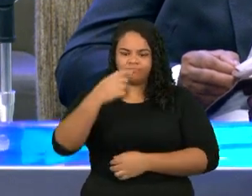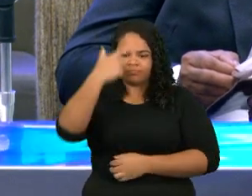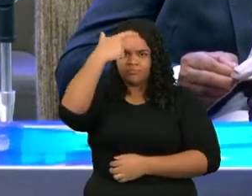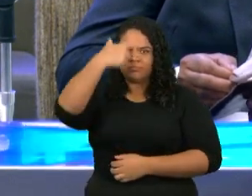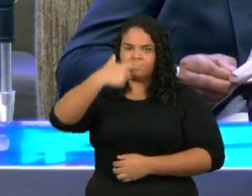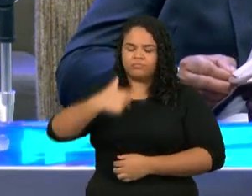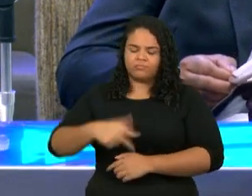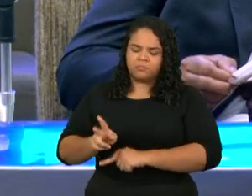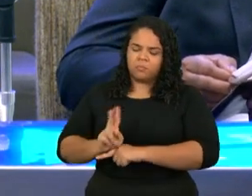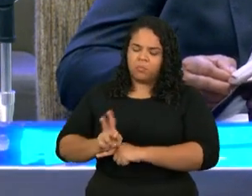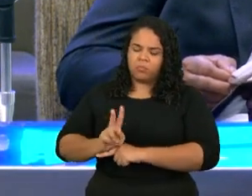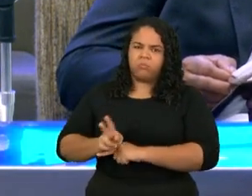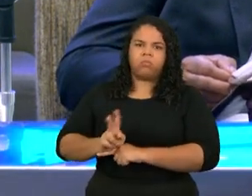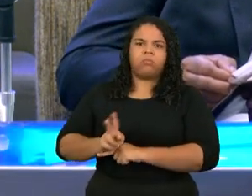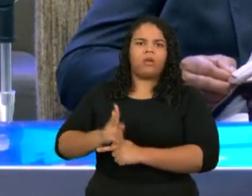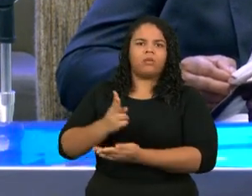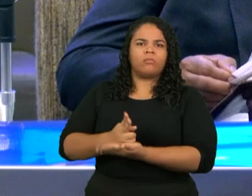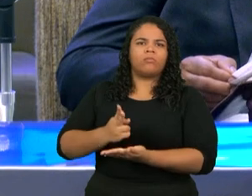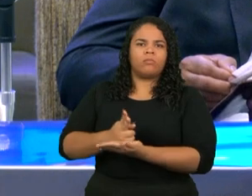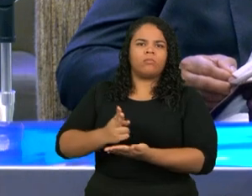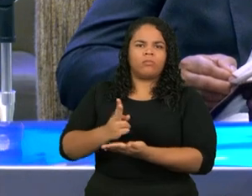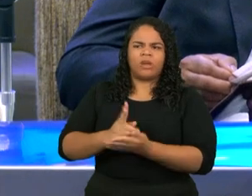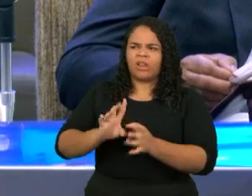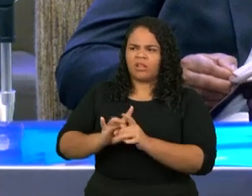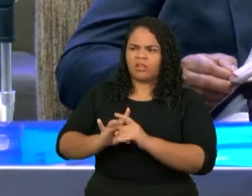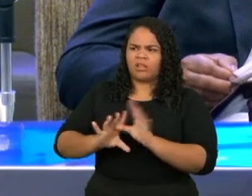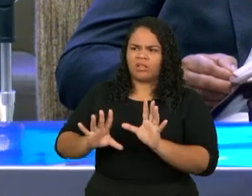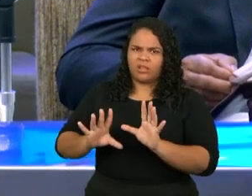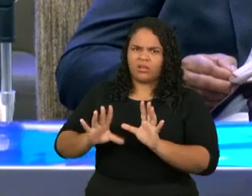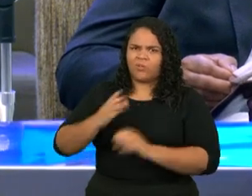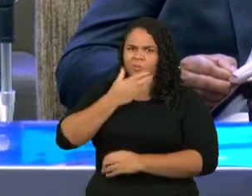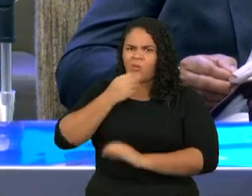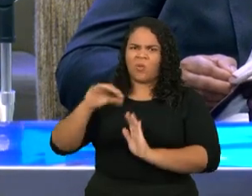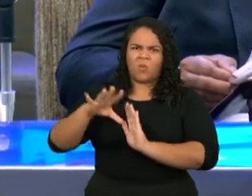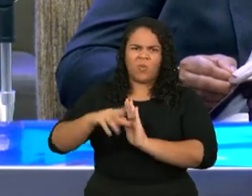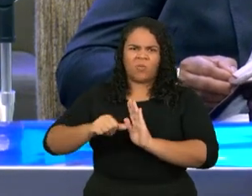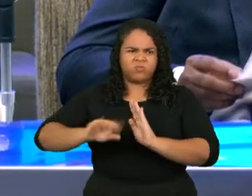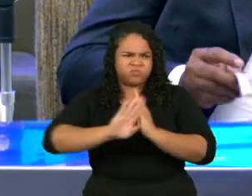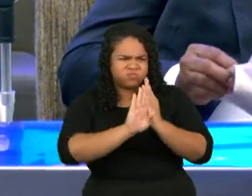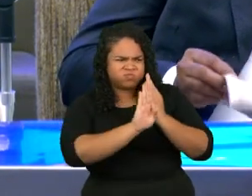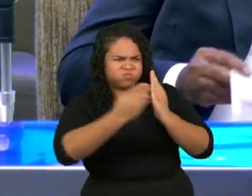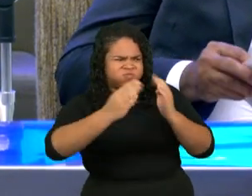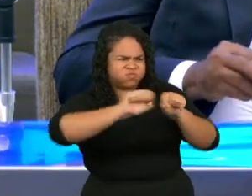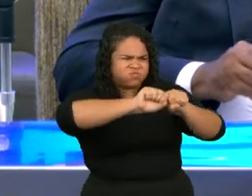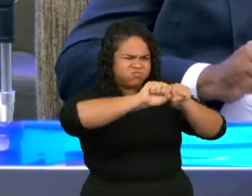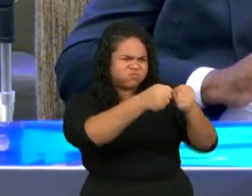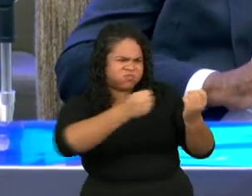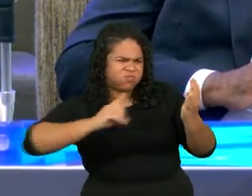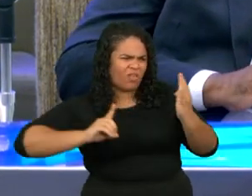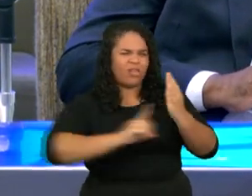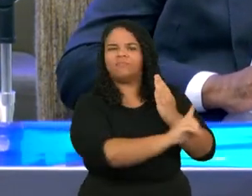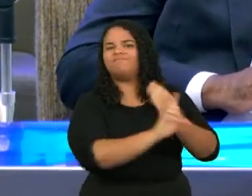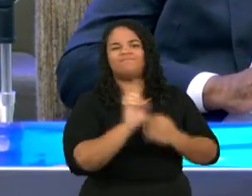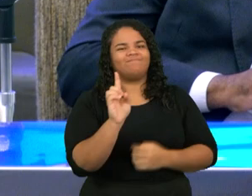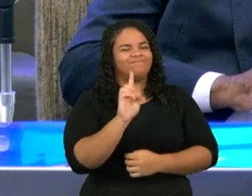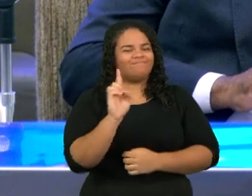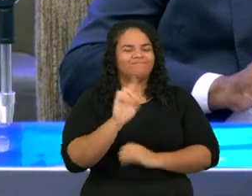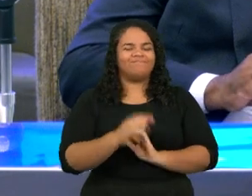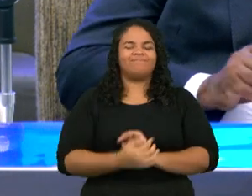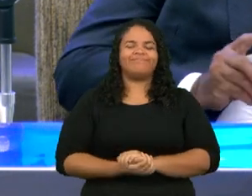nós estivemos falando meus amados irmãos e que nós temos um inimigo